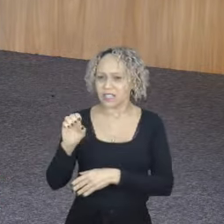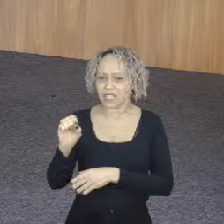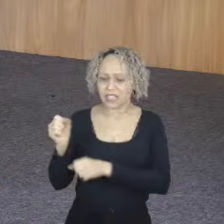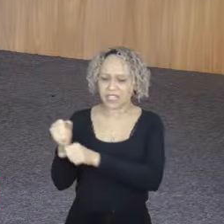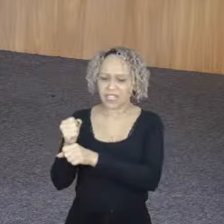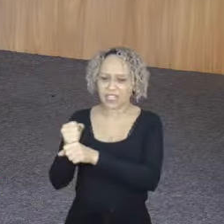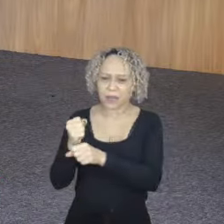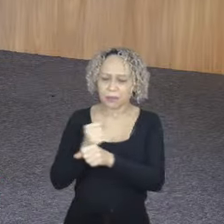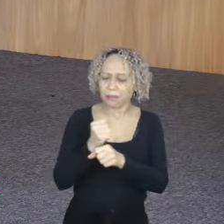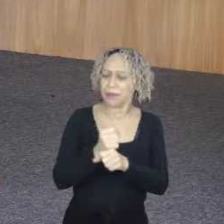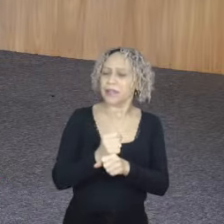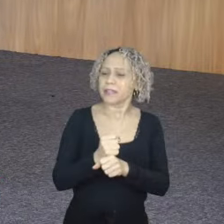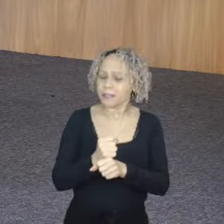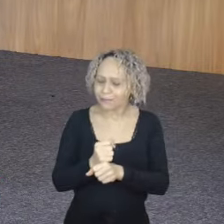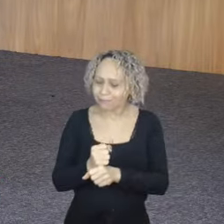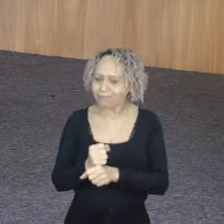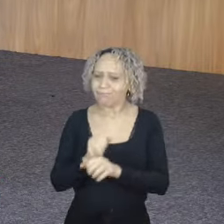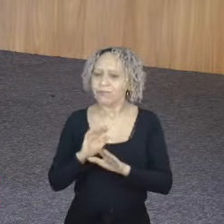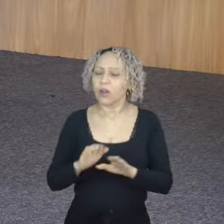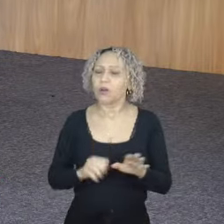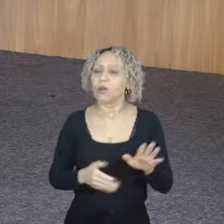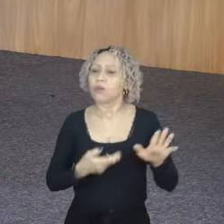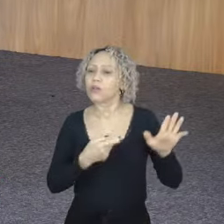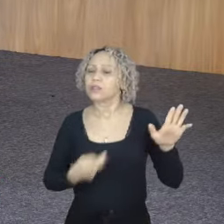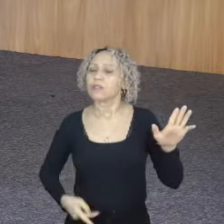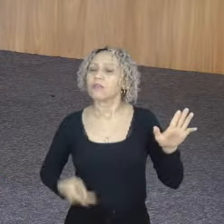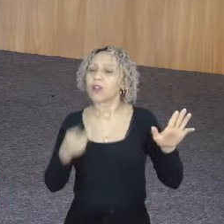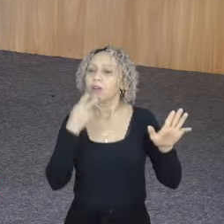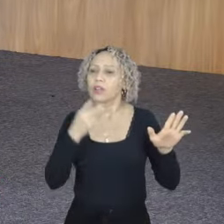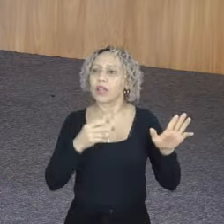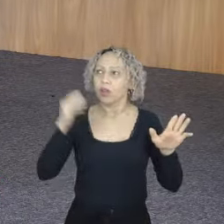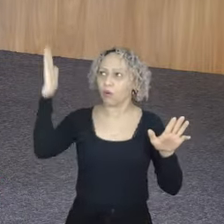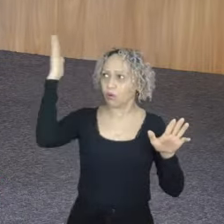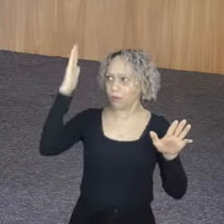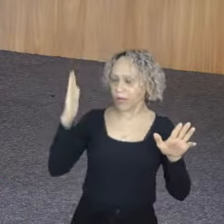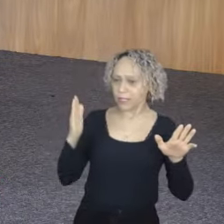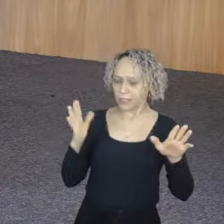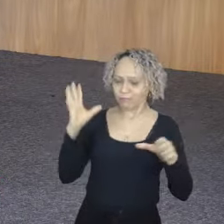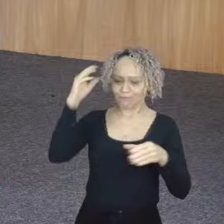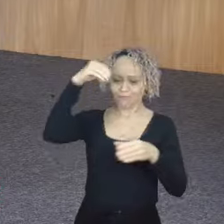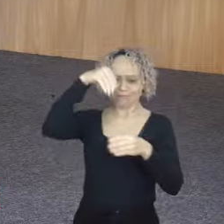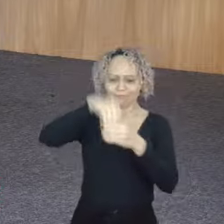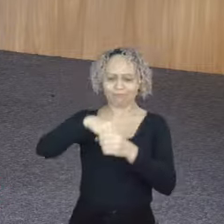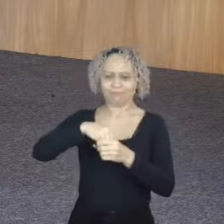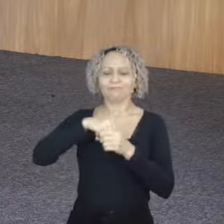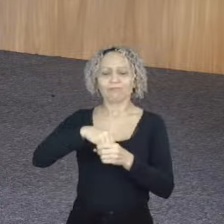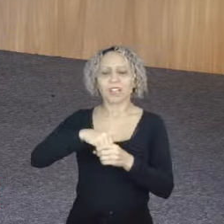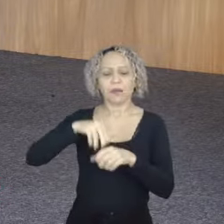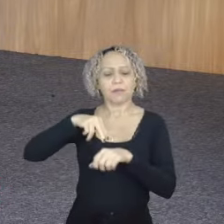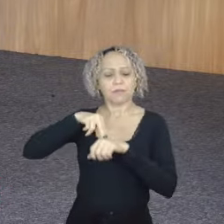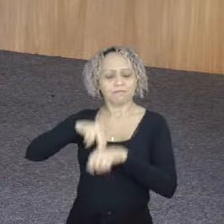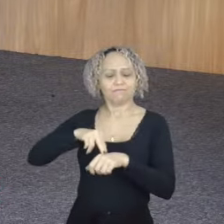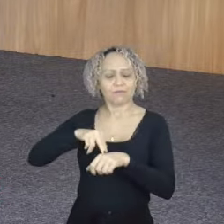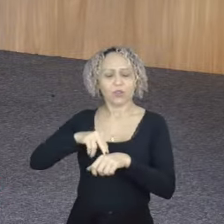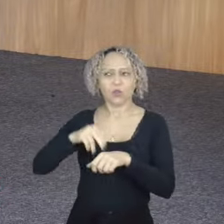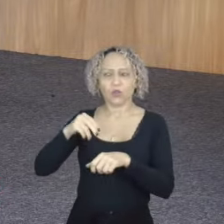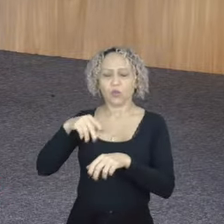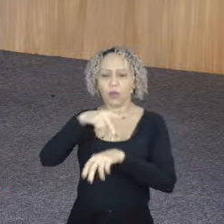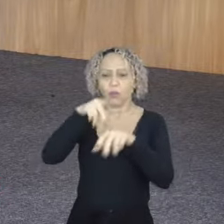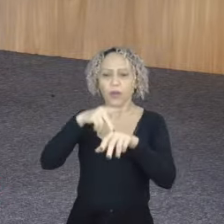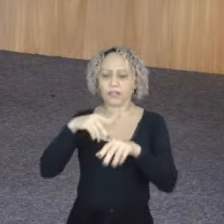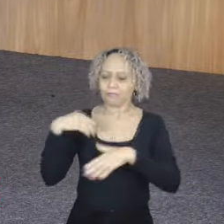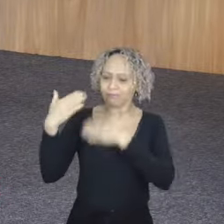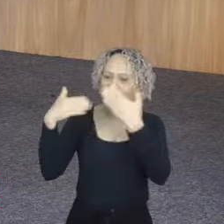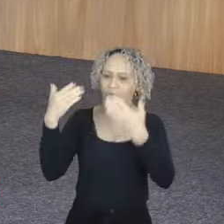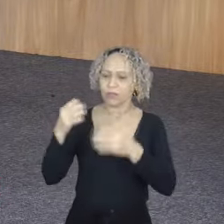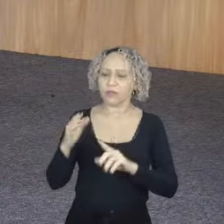que o Brasil se posiciona em um grupo de países que domina a tecnologia e promove a soberania nacional.